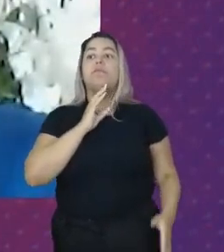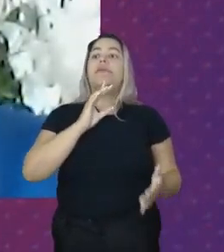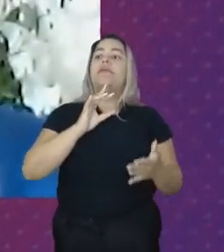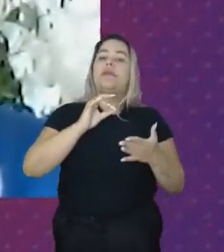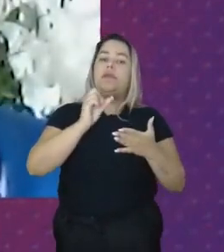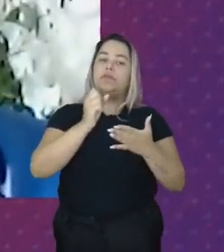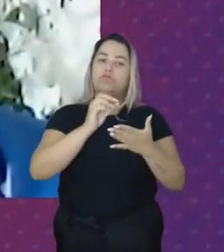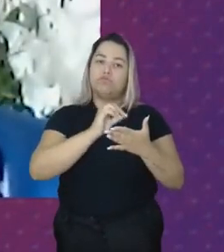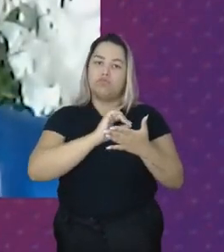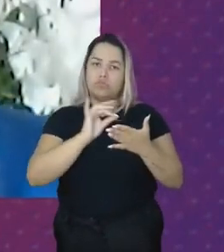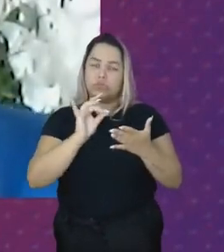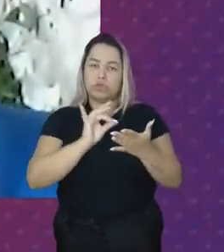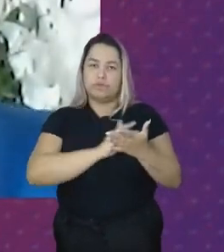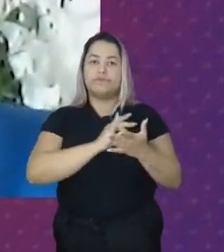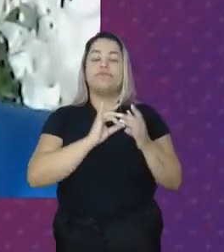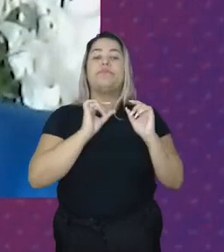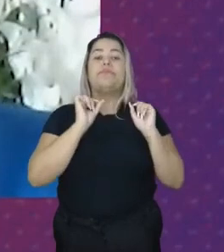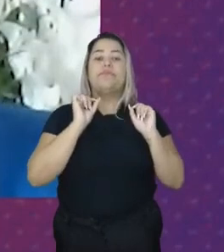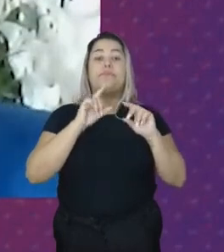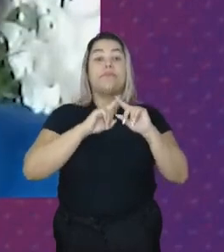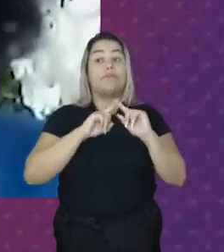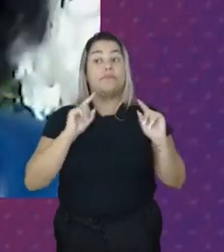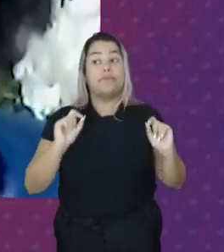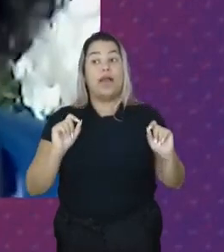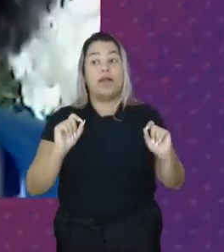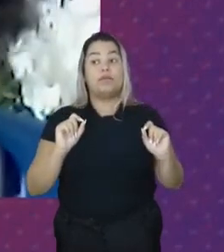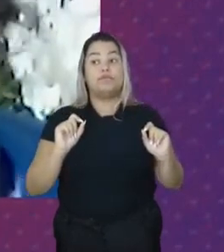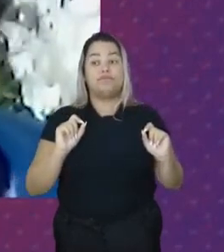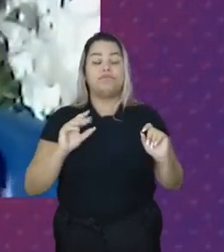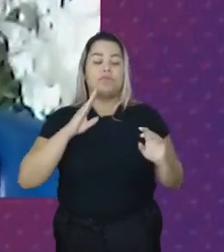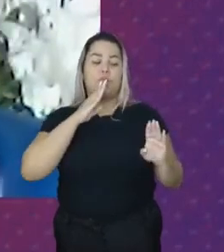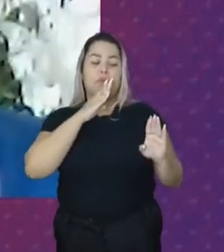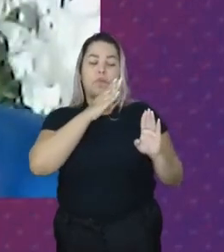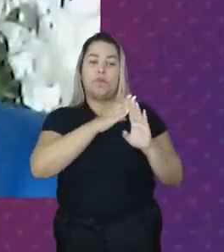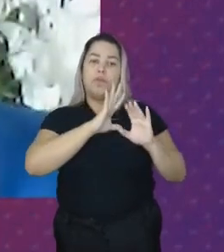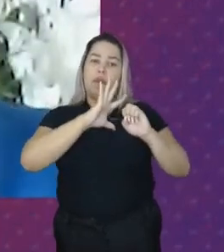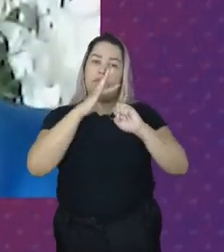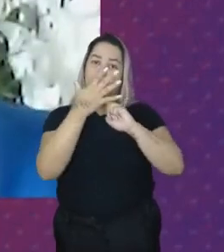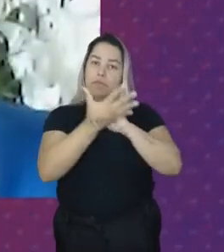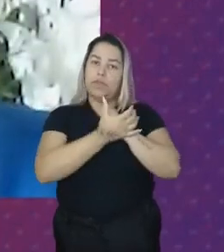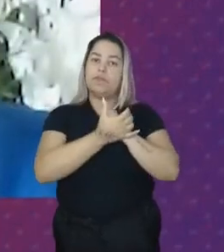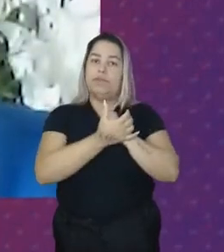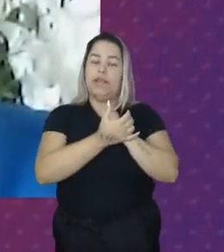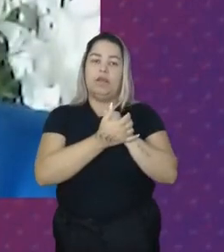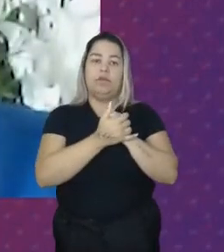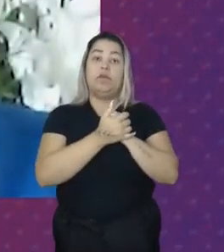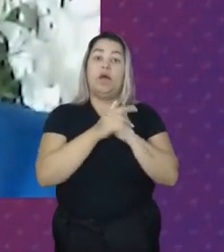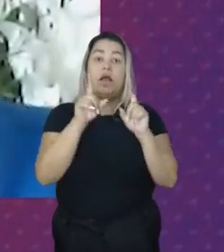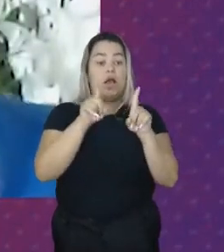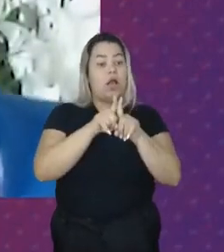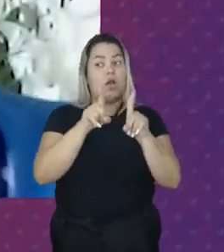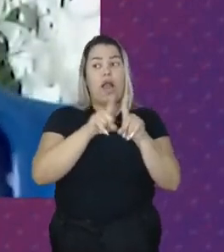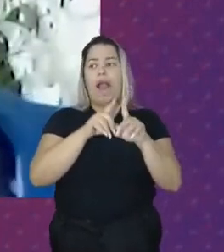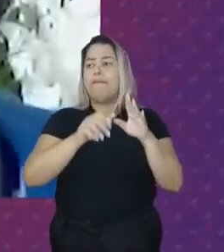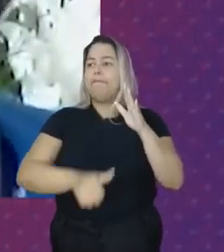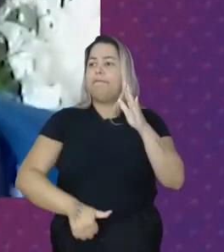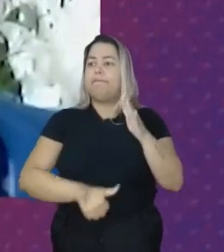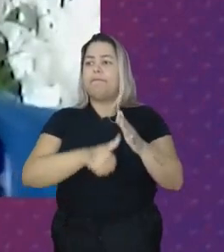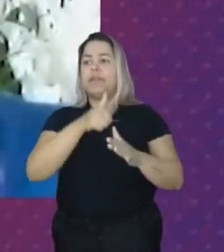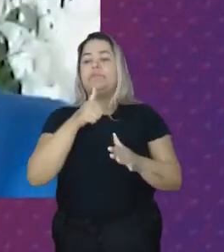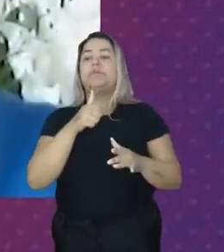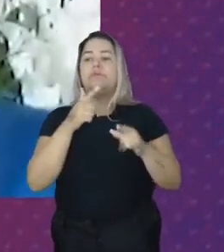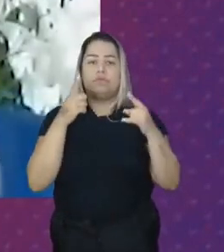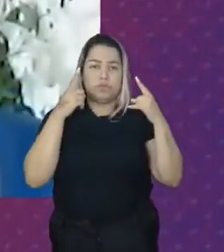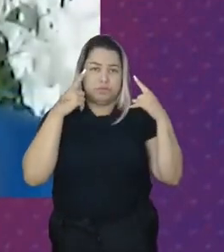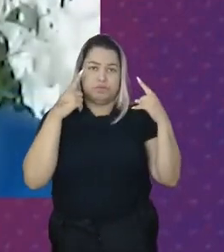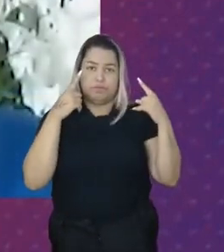carteiras assinadas, mas, principalmente na pandemia, elas foi a primeira vítima,